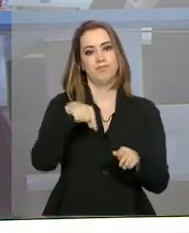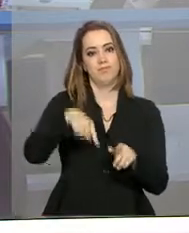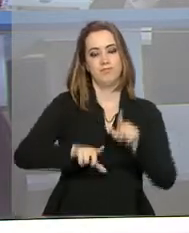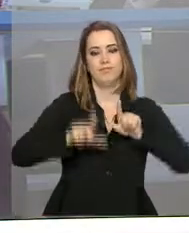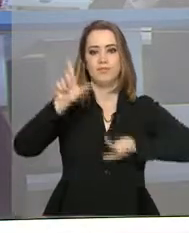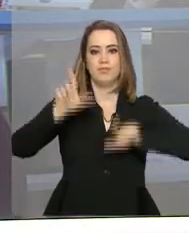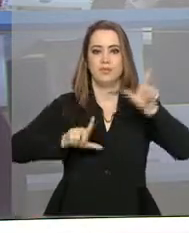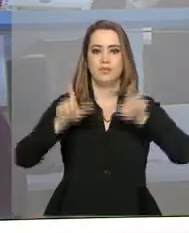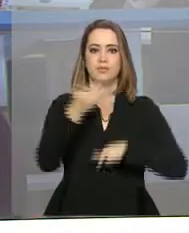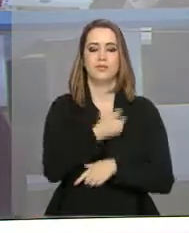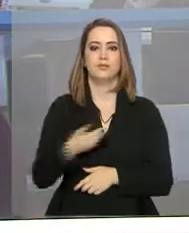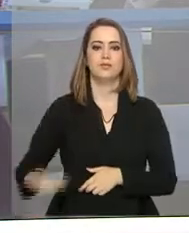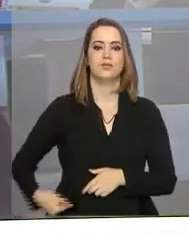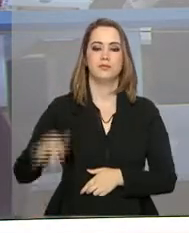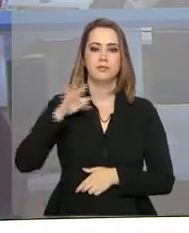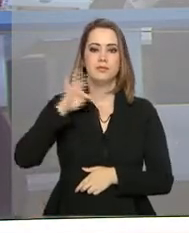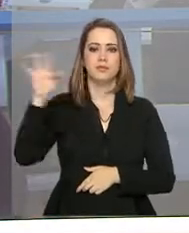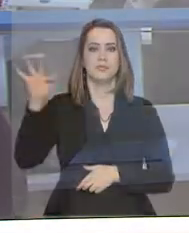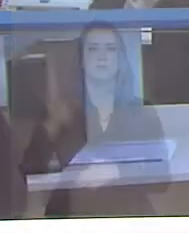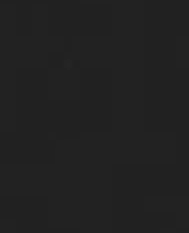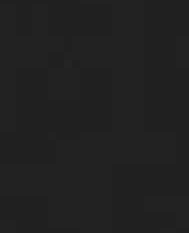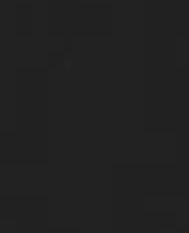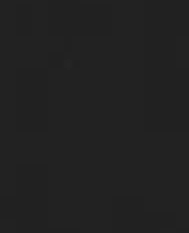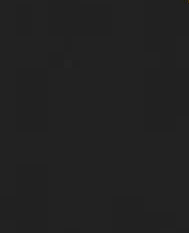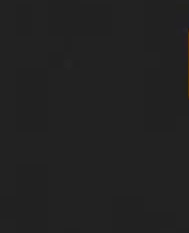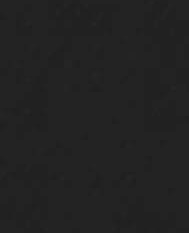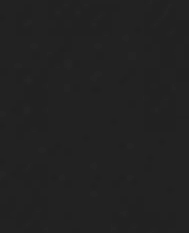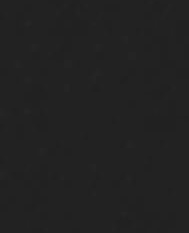e nbr a tv do governo federal